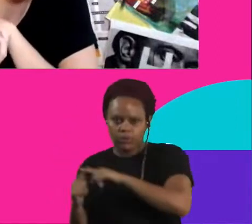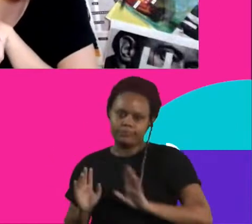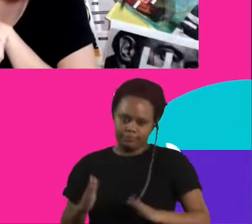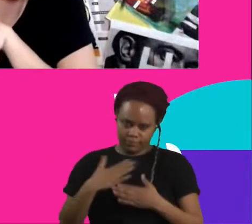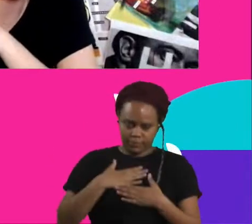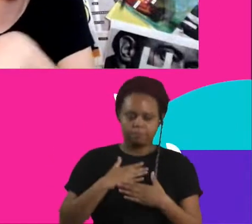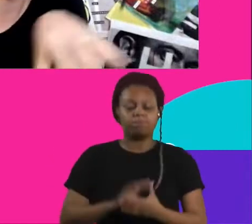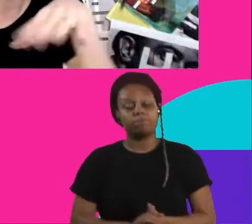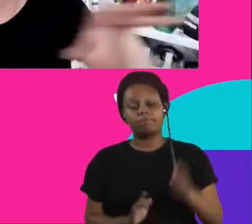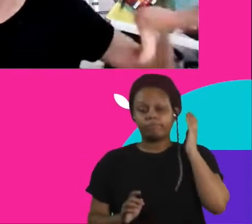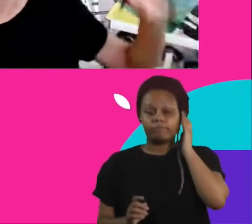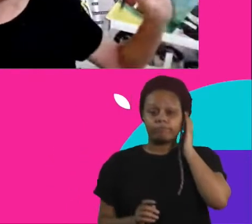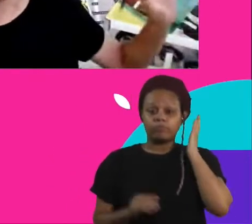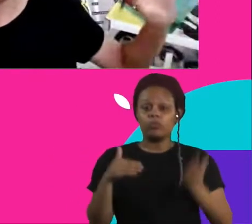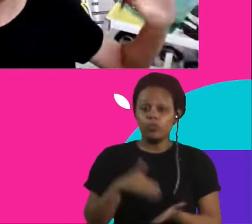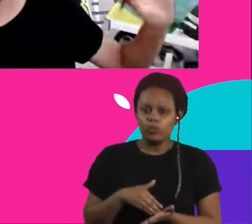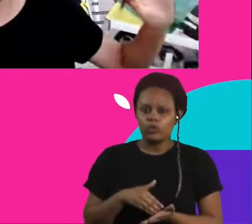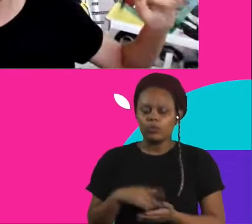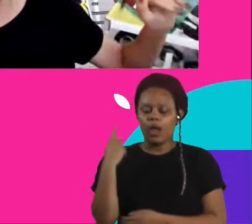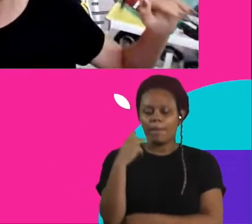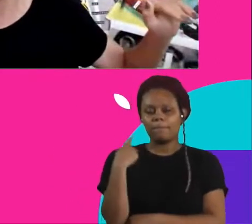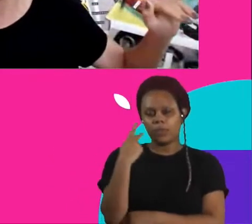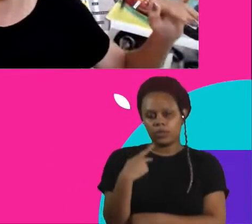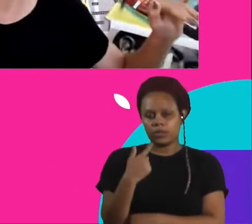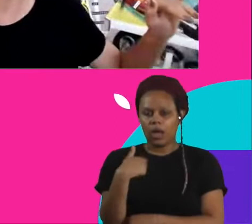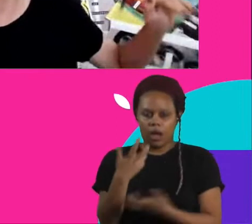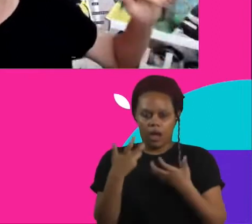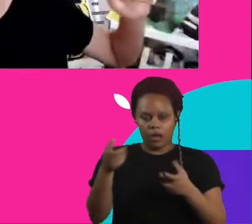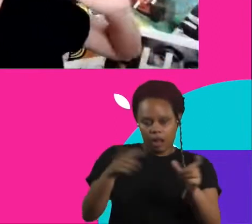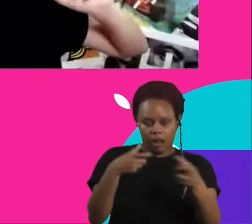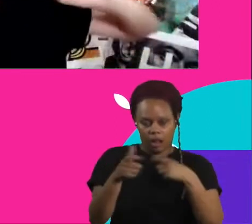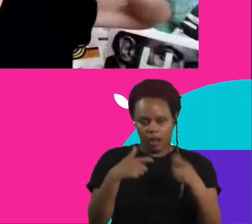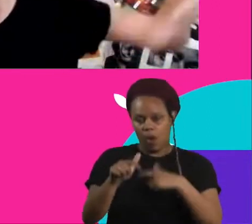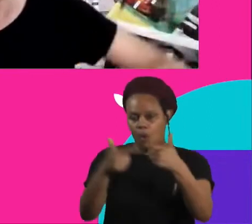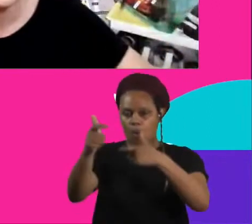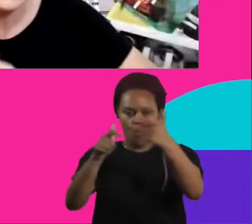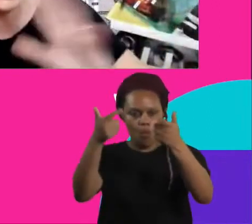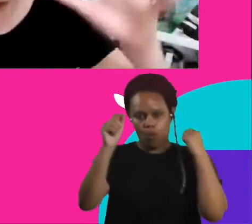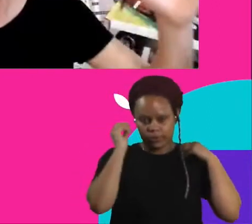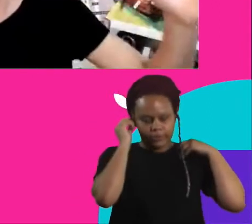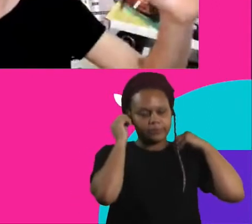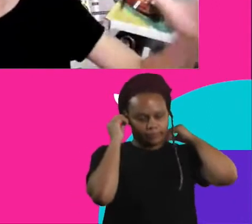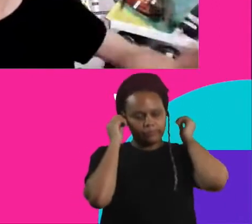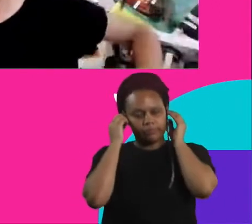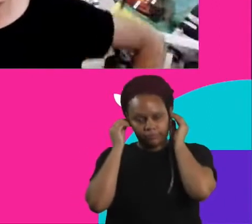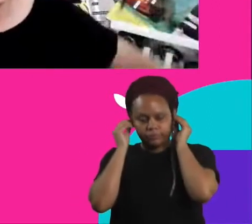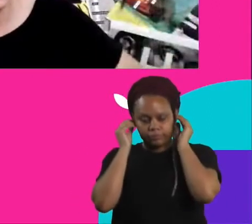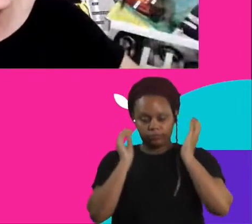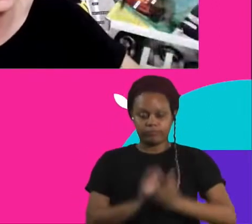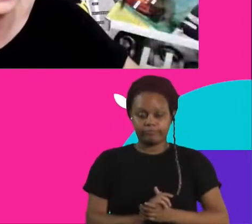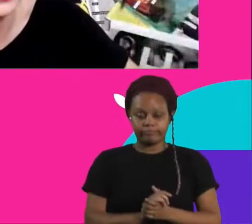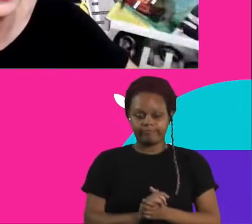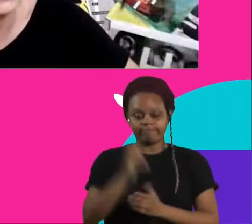política, que é quando eu quero jogar com a galera. Entendeu? Então eu vou para um lado quando a galera tá do outro lado e tal. Para mim,